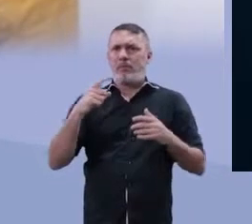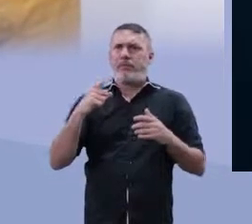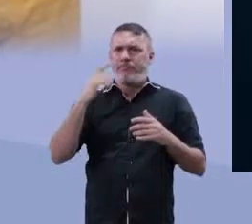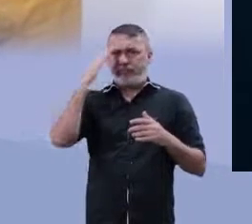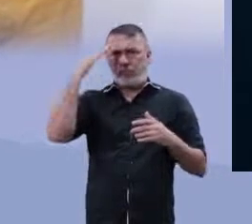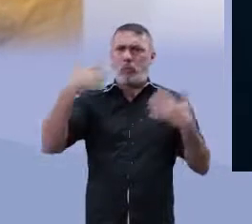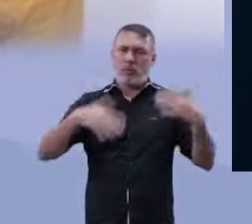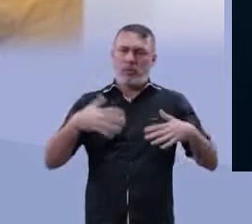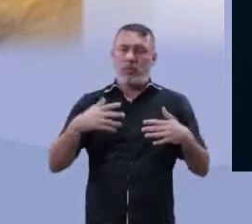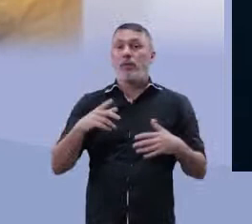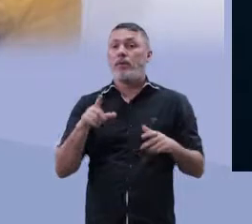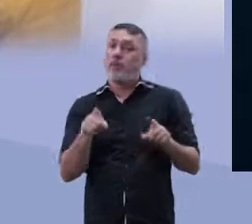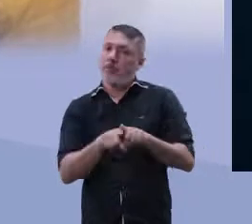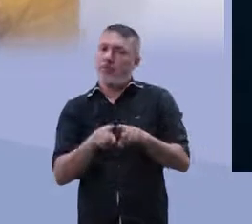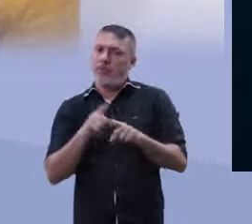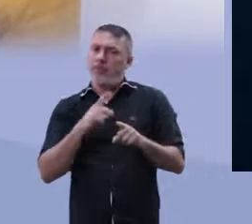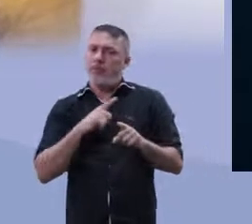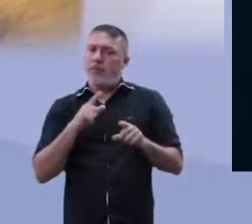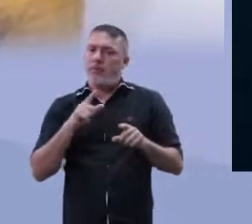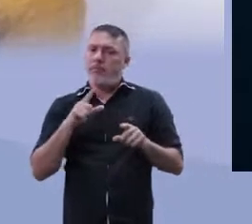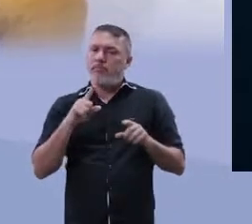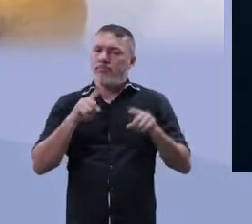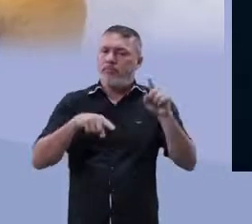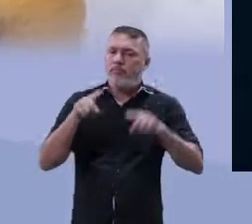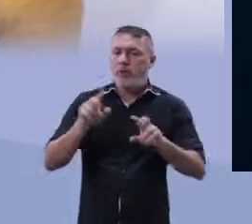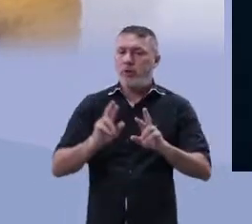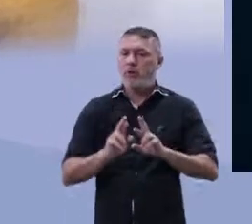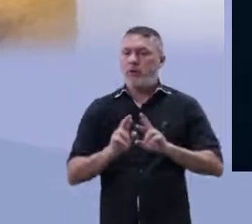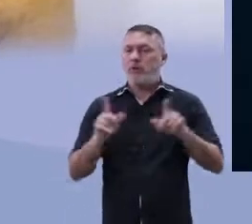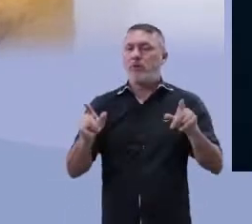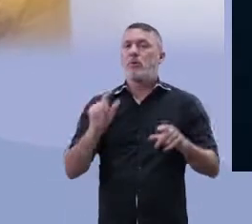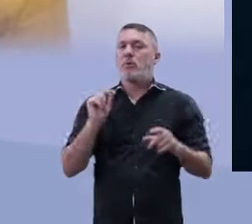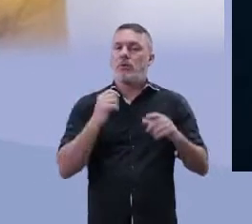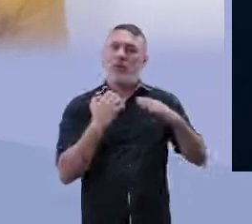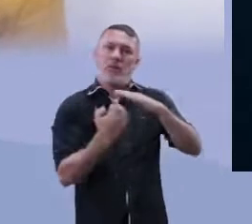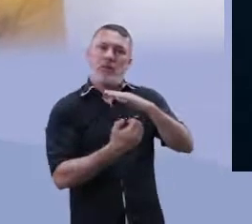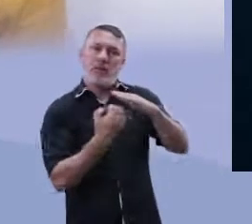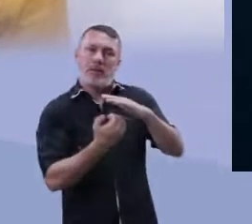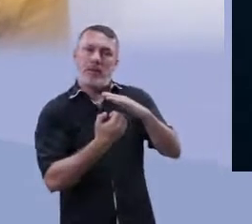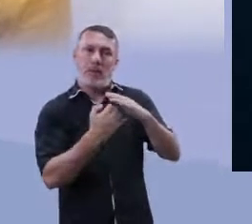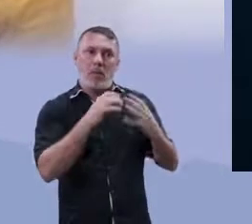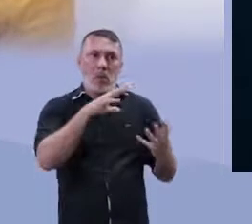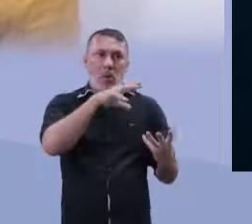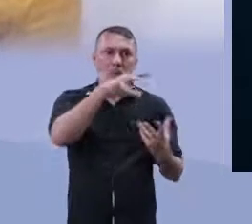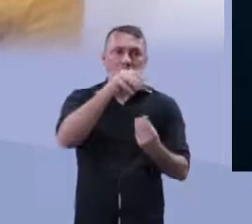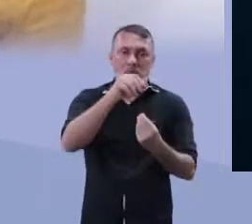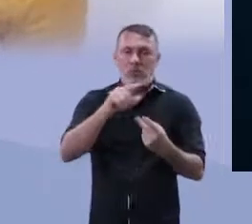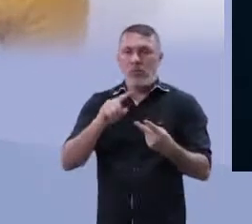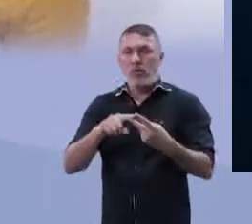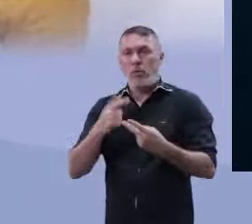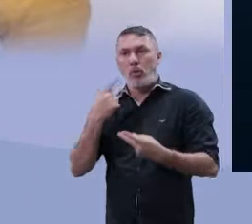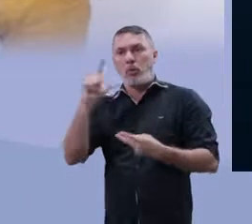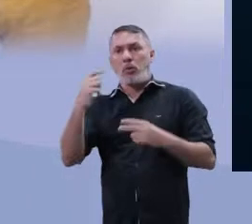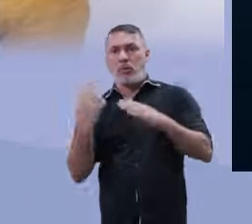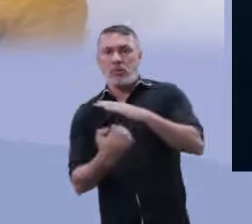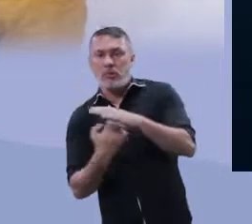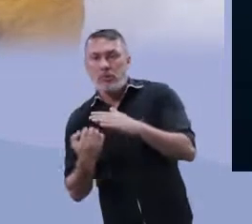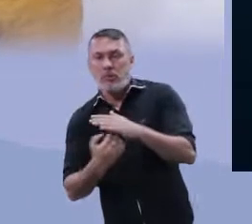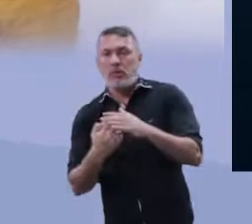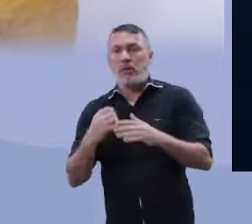certa diferenciação entre elas. O que vem a ser uma empresa global? O que vem a ser uma multinacional? O que vem a ser